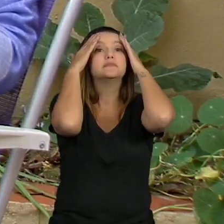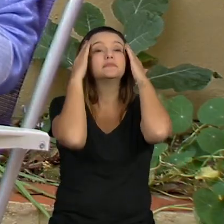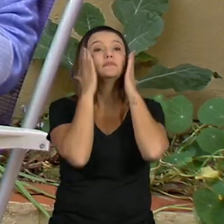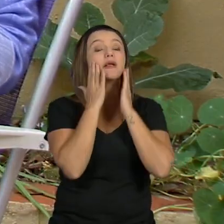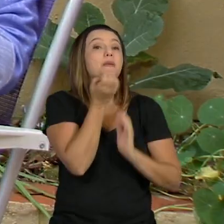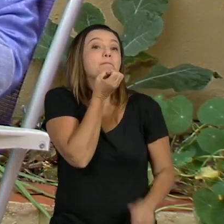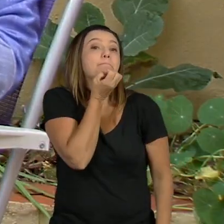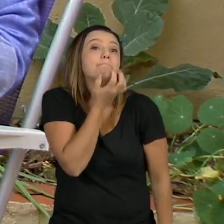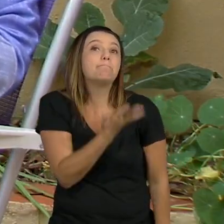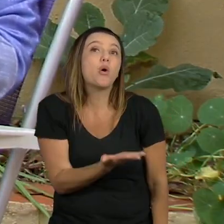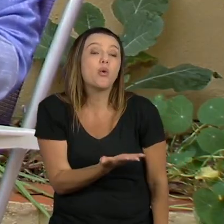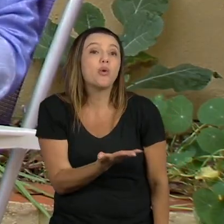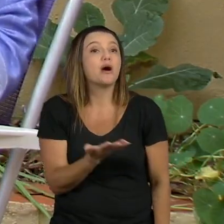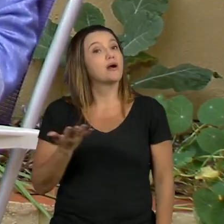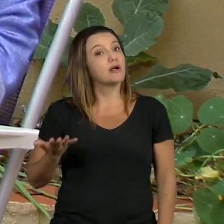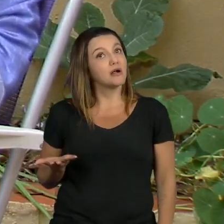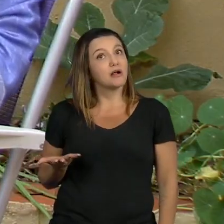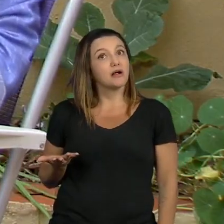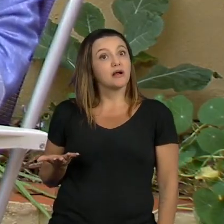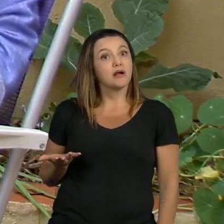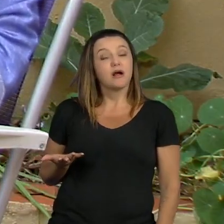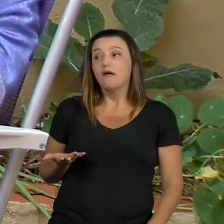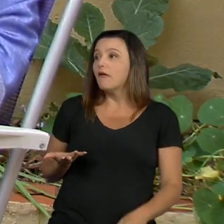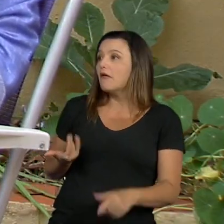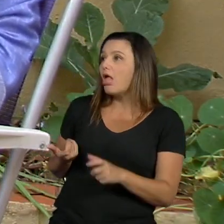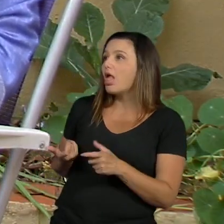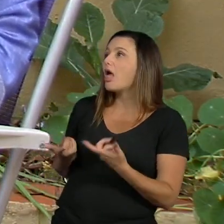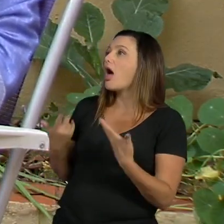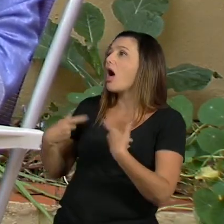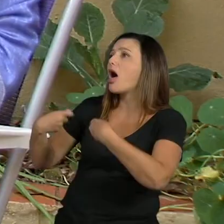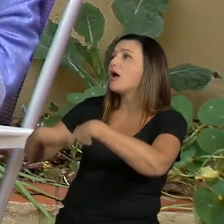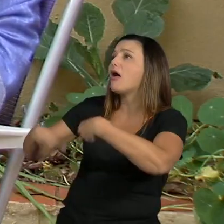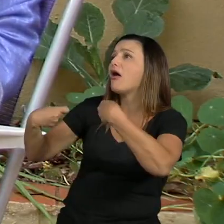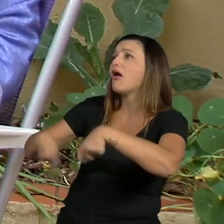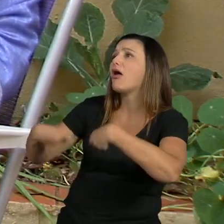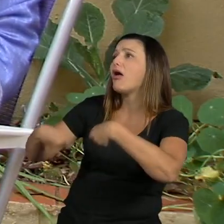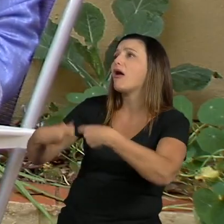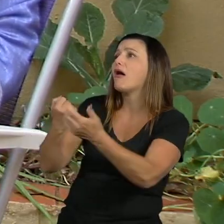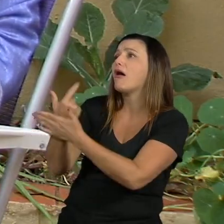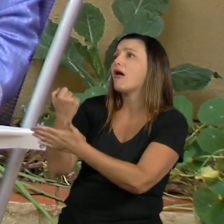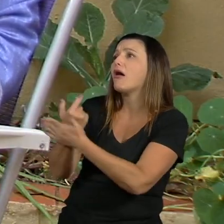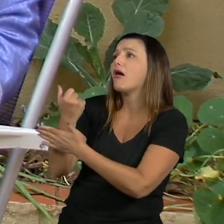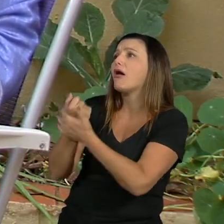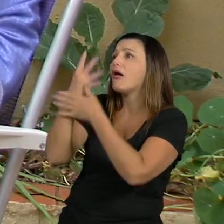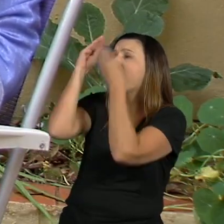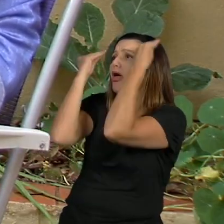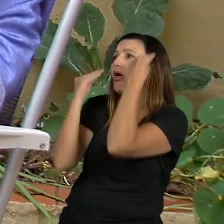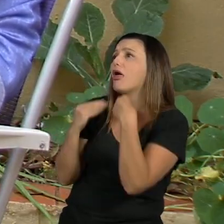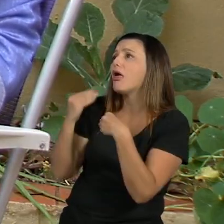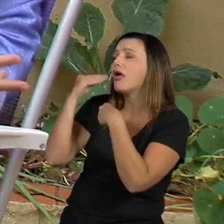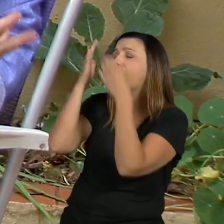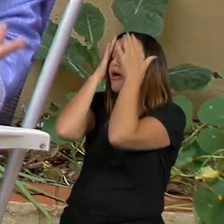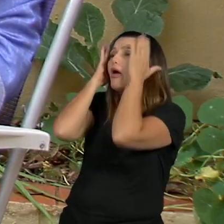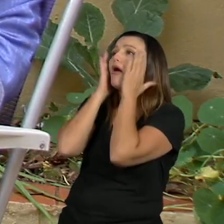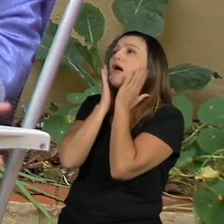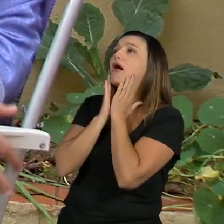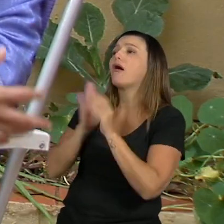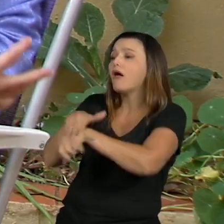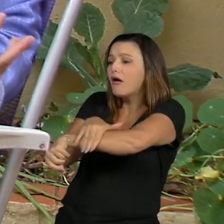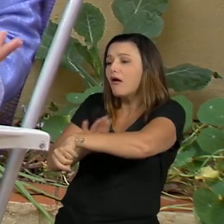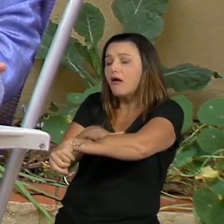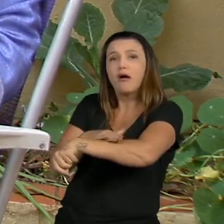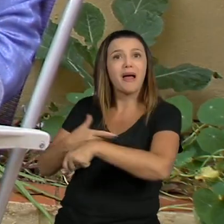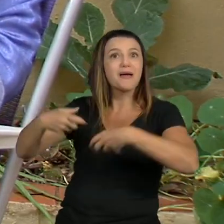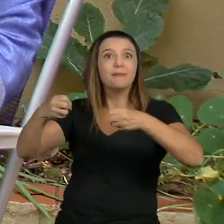e vai fazer com que eu dependa de menos produtos, né? Porque um cosmético, ele não vai fazer milagre. A beleza limpa e o consumo consciente